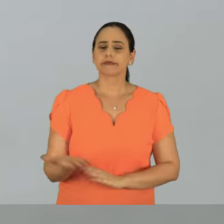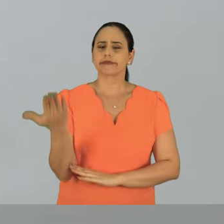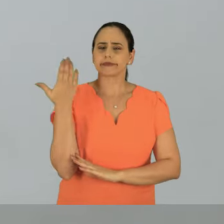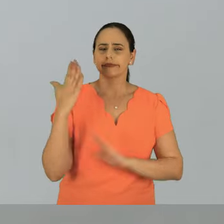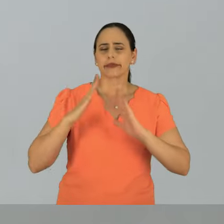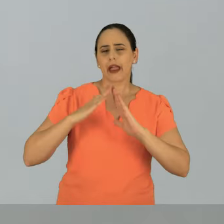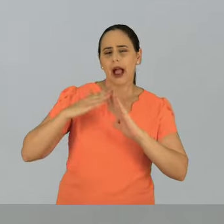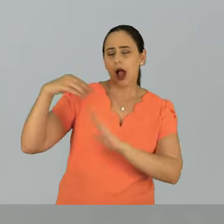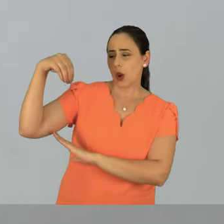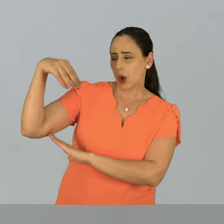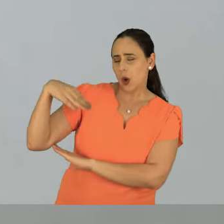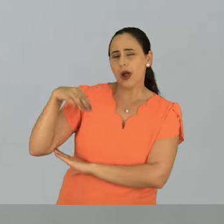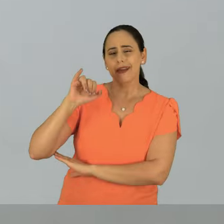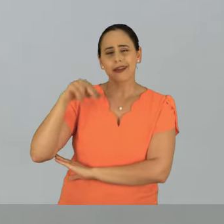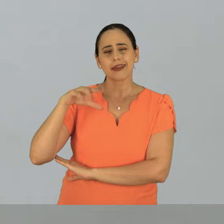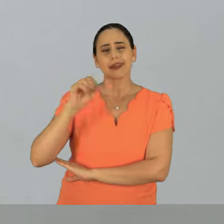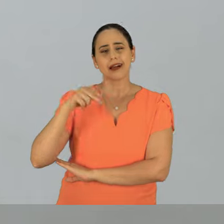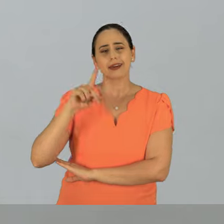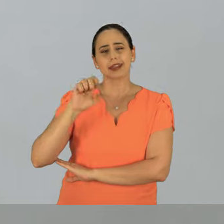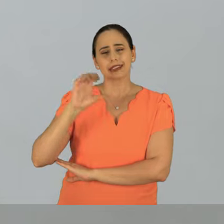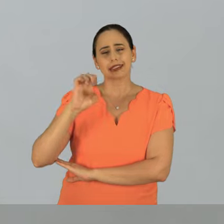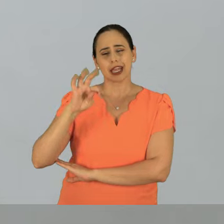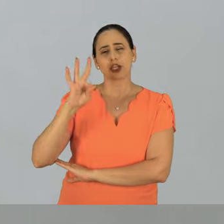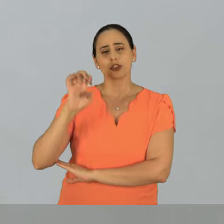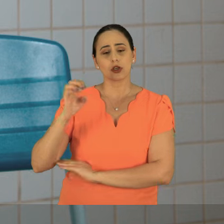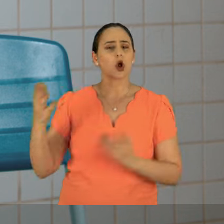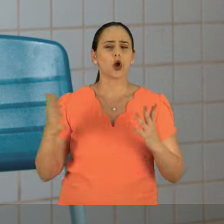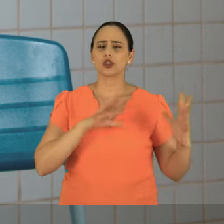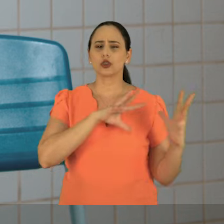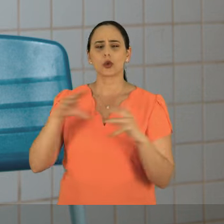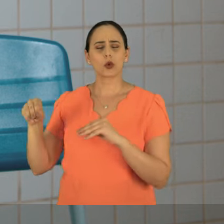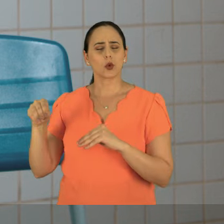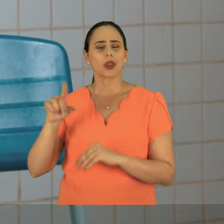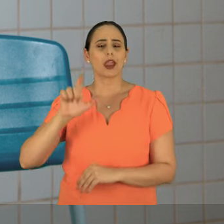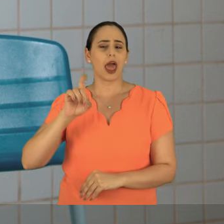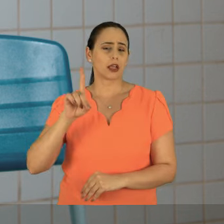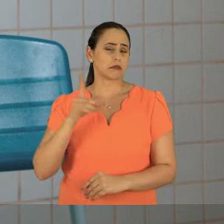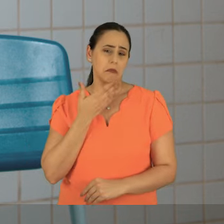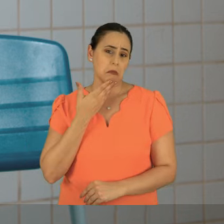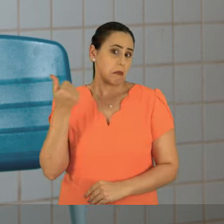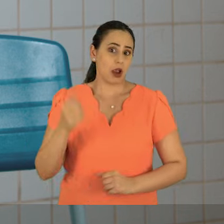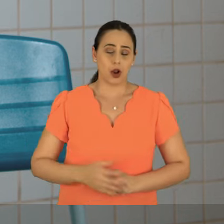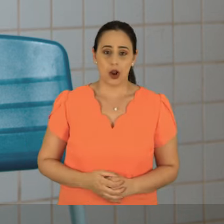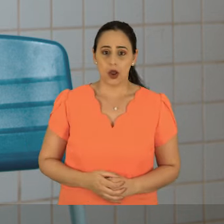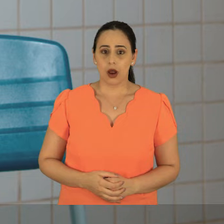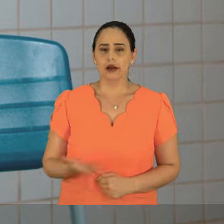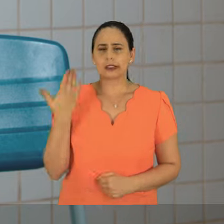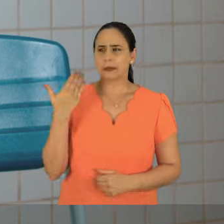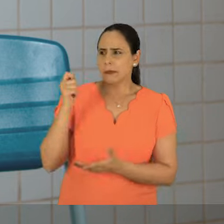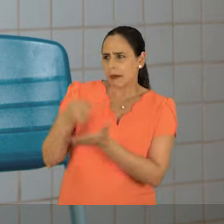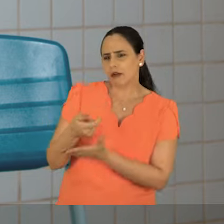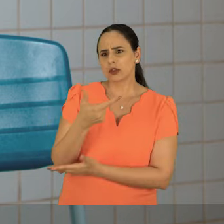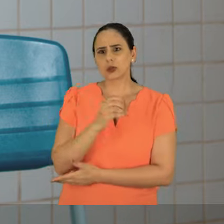era incandescente, aí hoje todas são de LED, já que é bem mais eficiente. A conta lá de casa